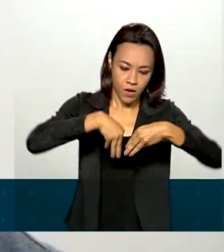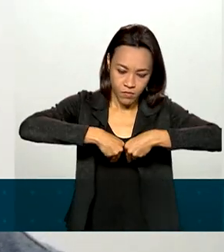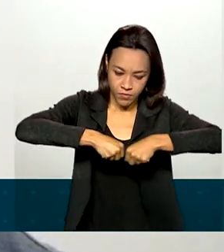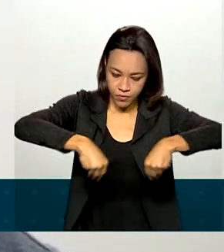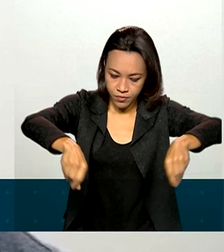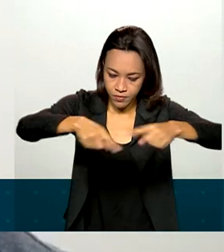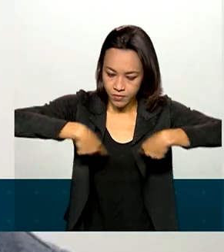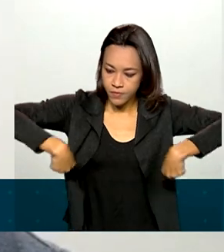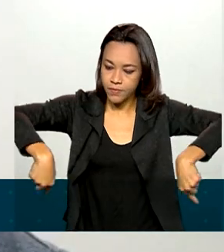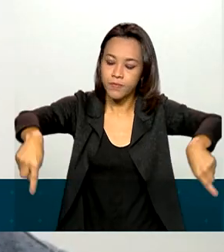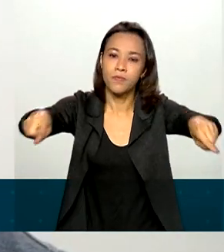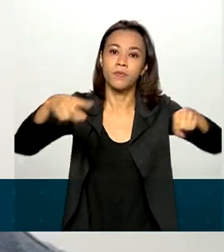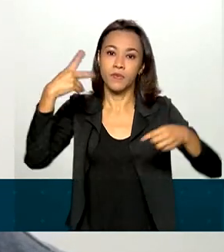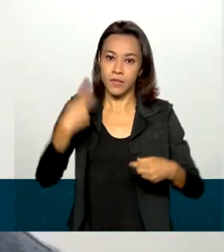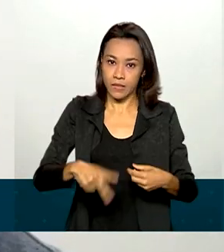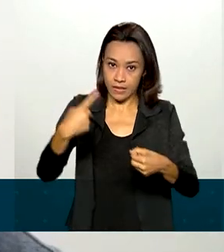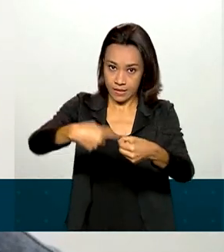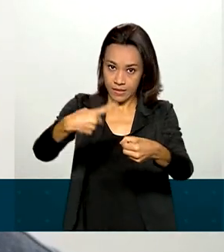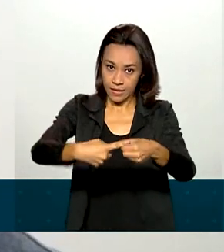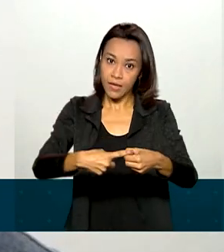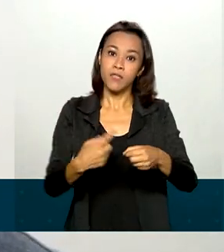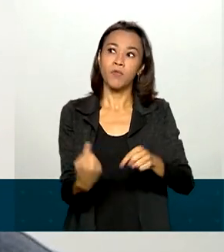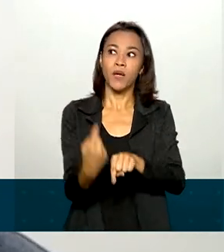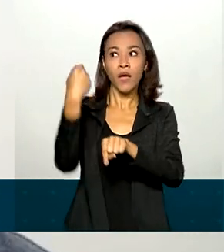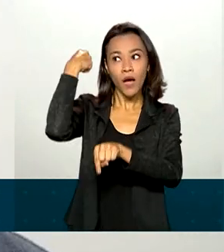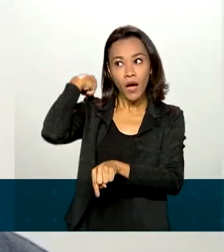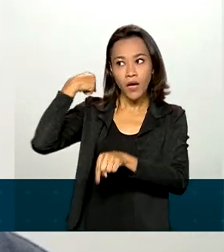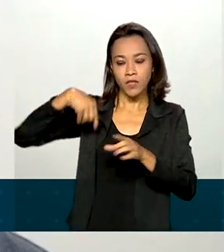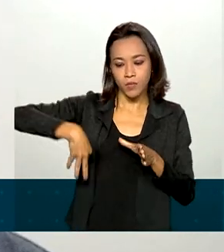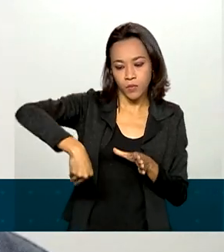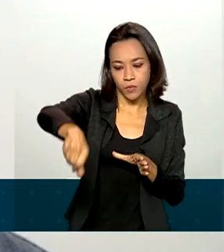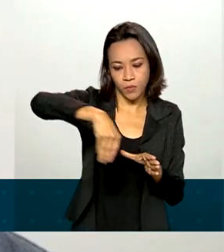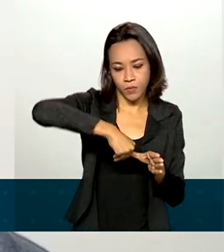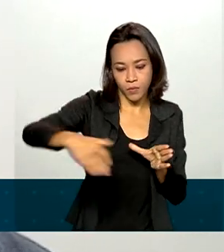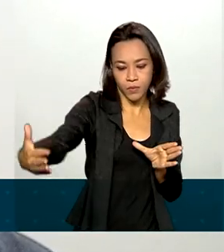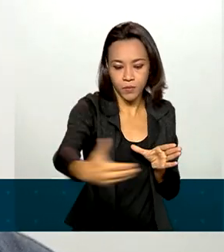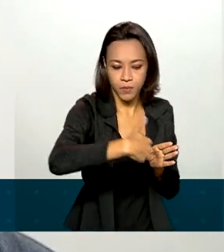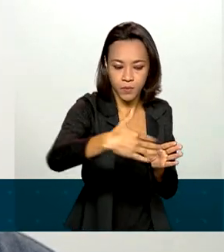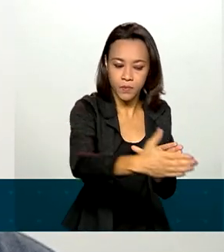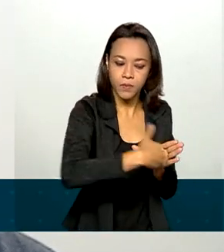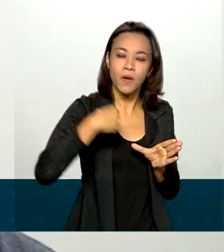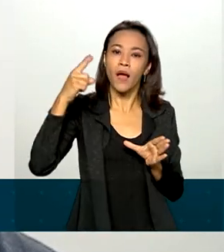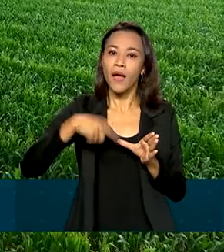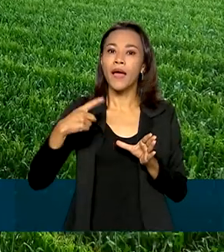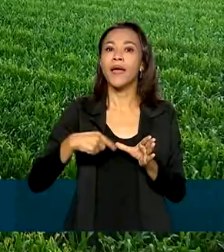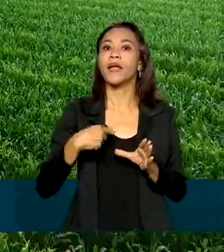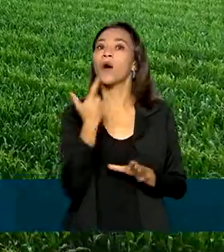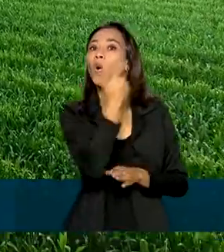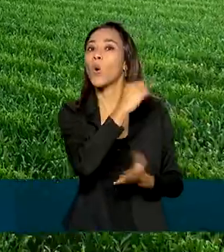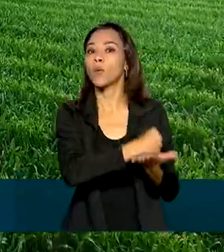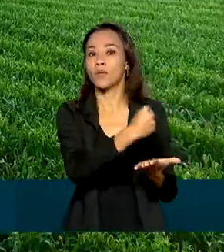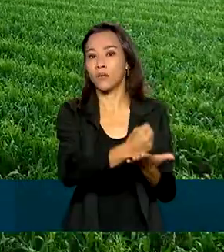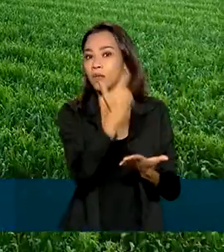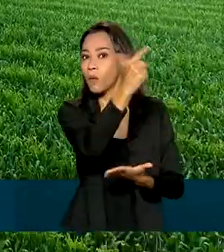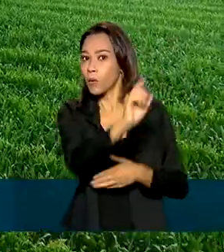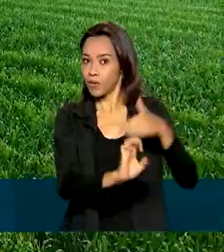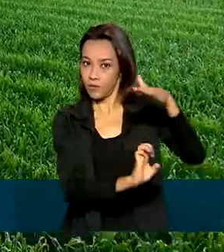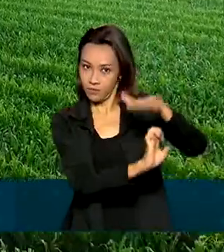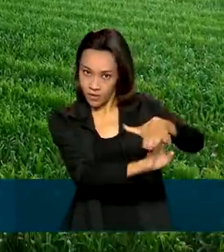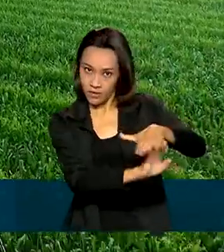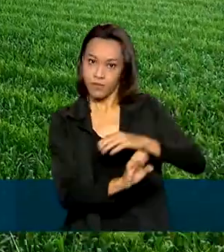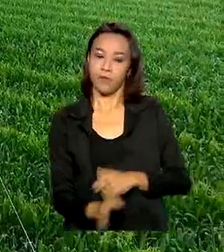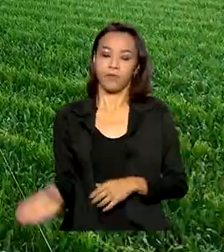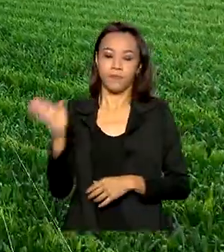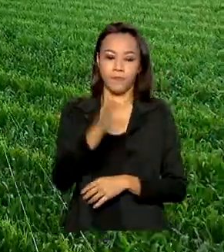município, que até a safra anterior era efetuada de forma terceirizada. Em julho, primeiro mês da